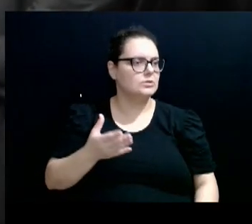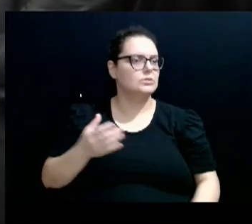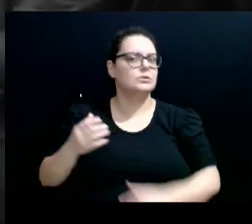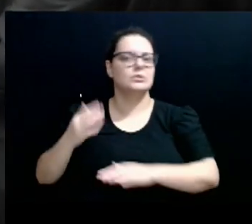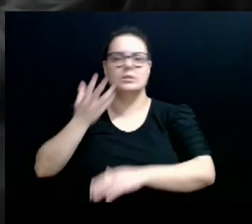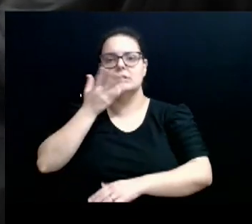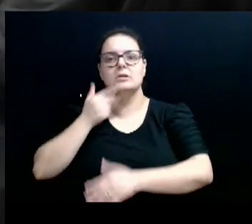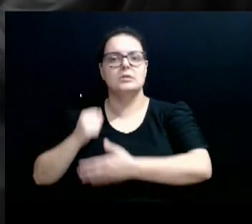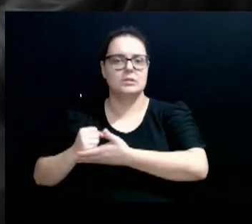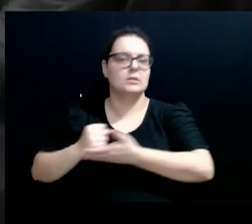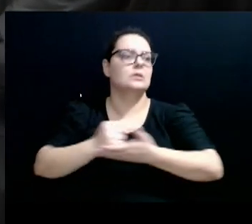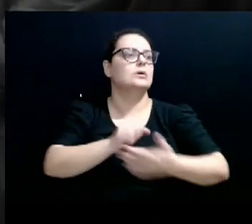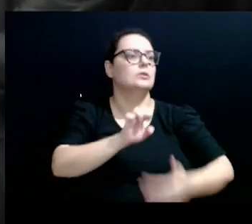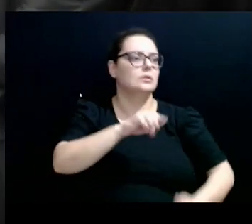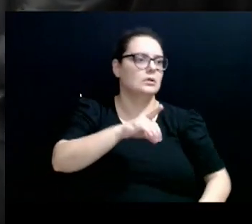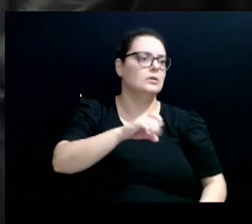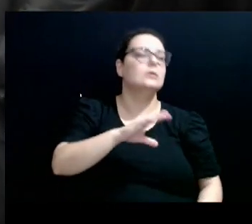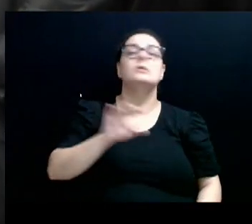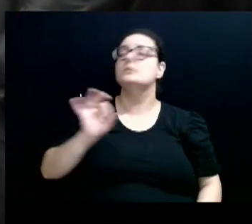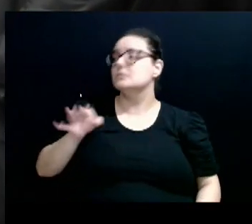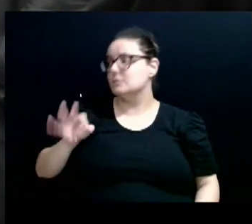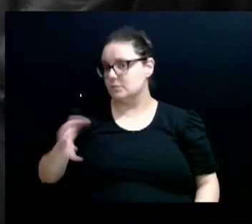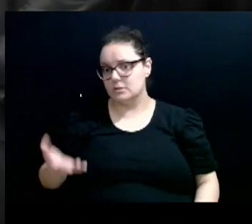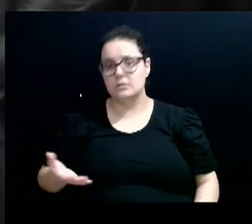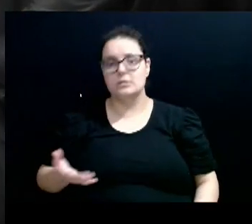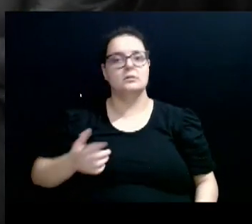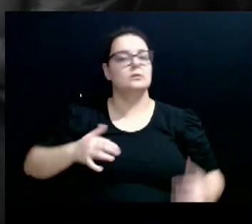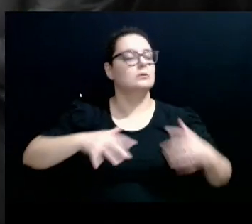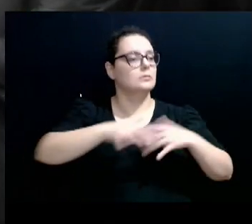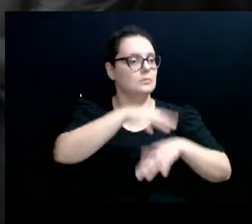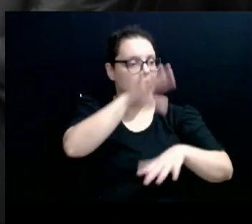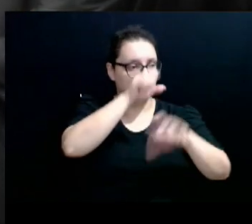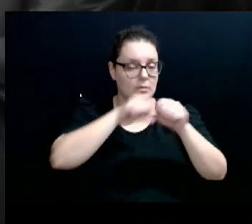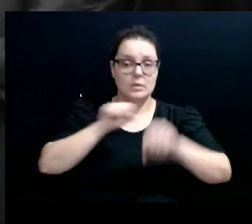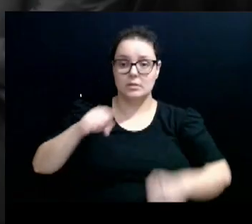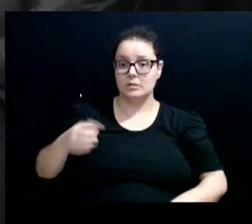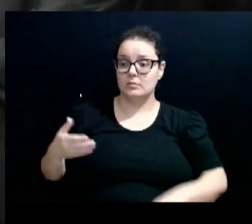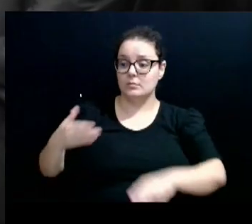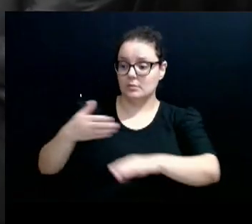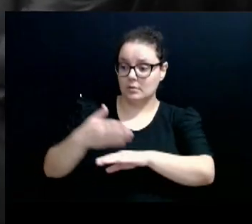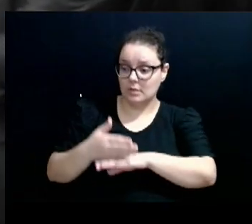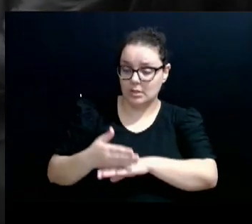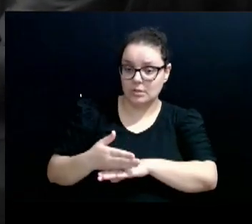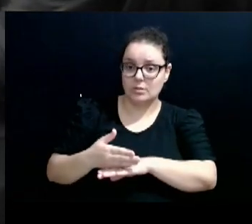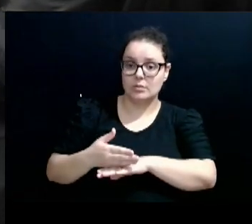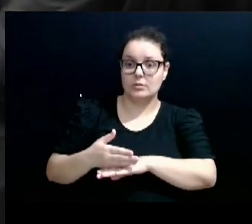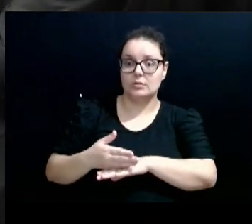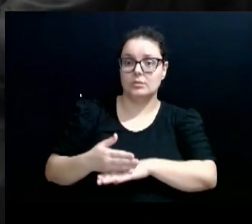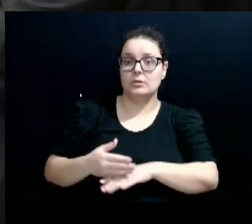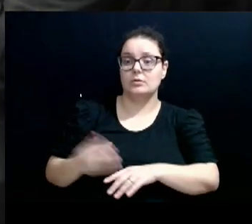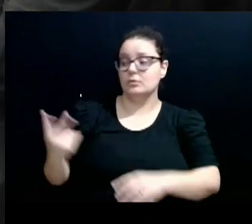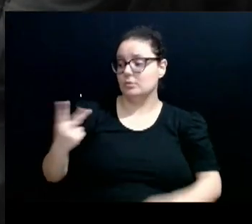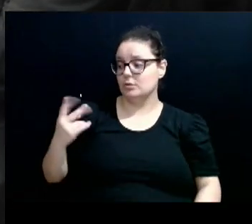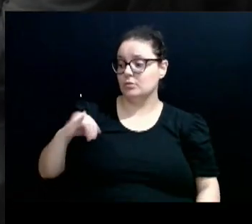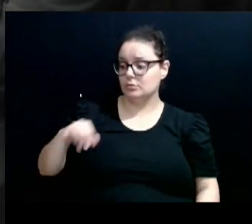INDEC, simulando para que eles aprendam. Mas entrou, é uma lei minha e com o do Josias Leck, nós 2 fizemos,